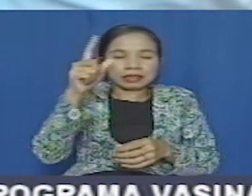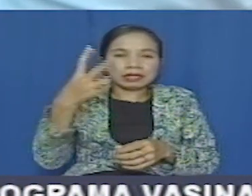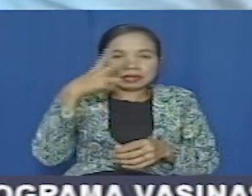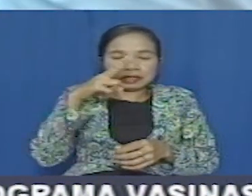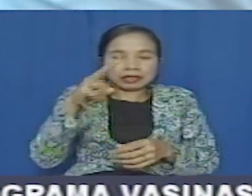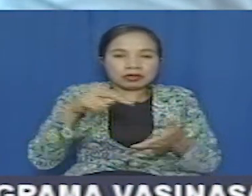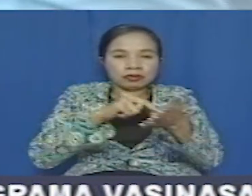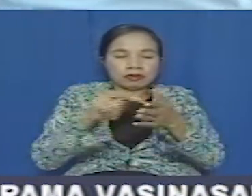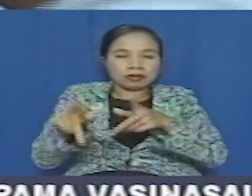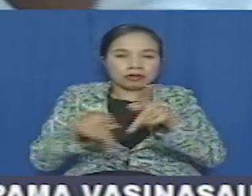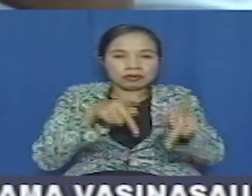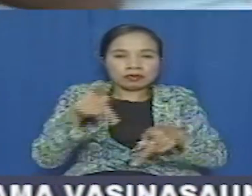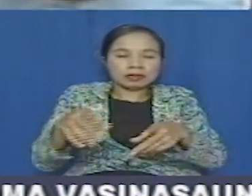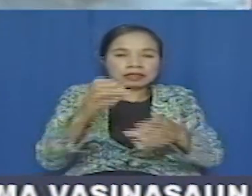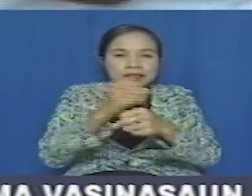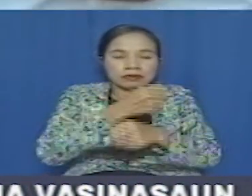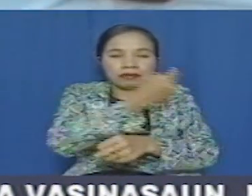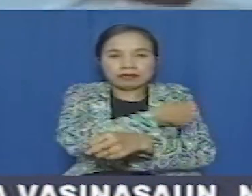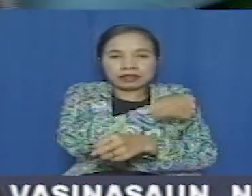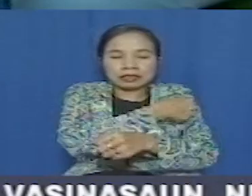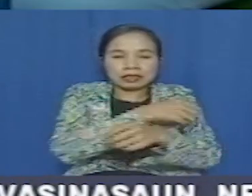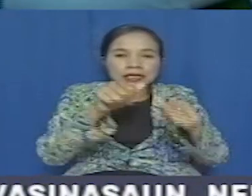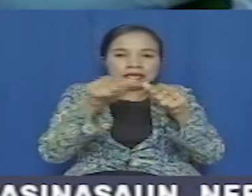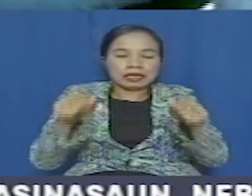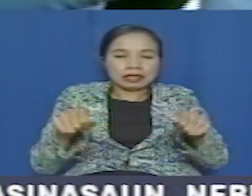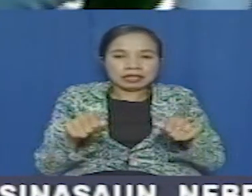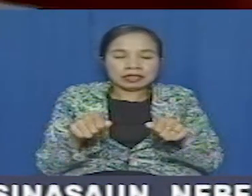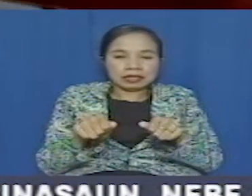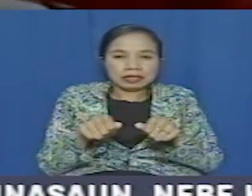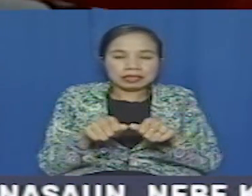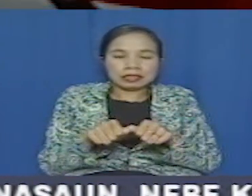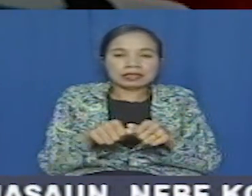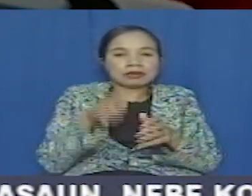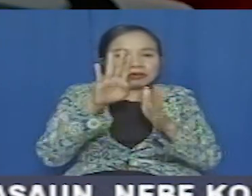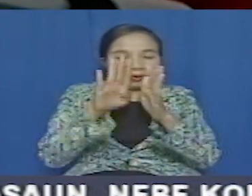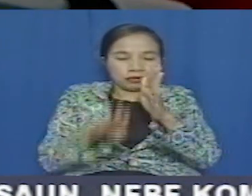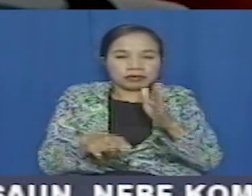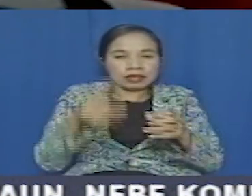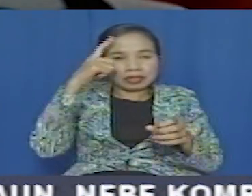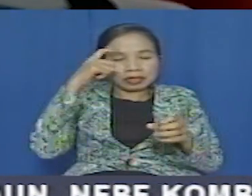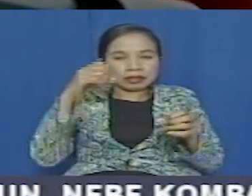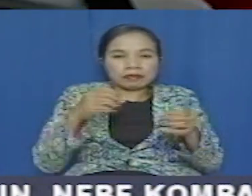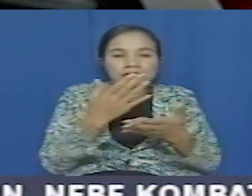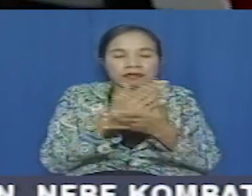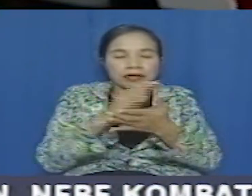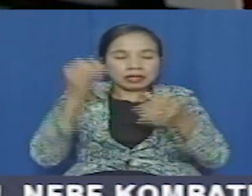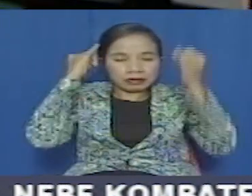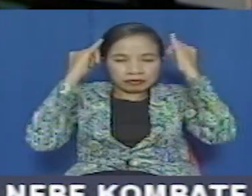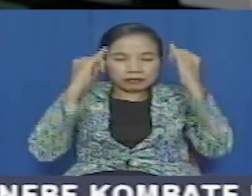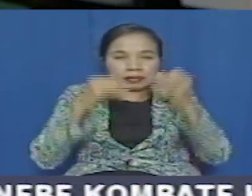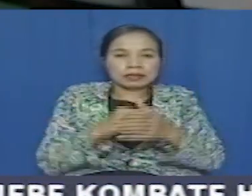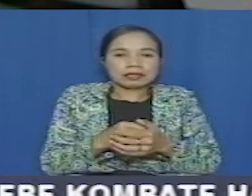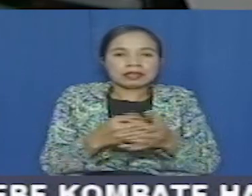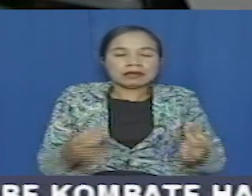catac número comunidade nebe simu vacina e a aldeia Maliboro, mínimo tebes, tamba falta, socialização com a